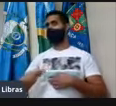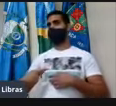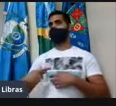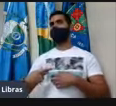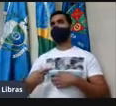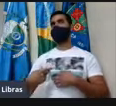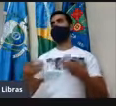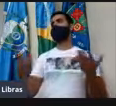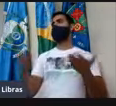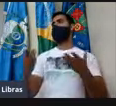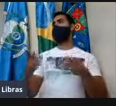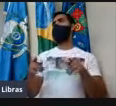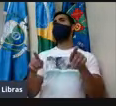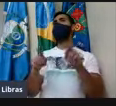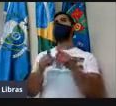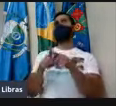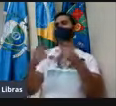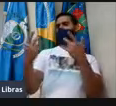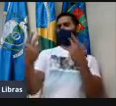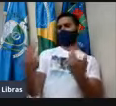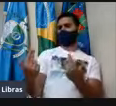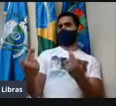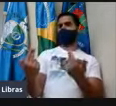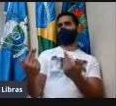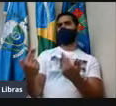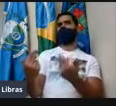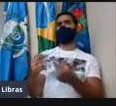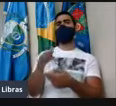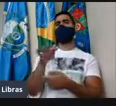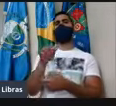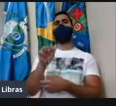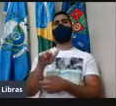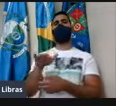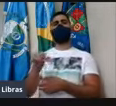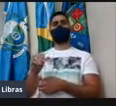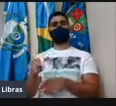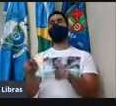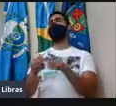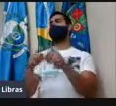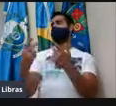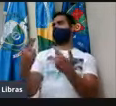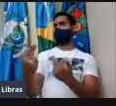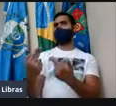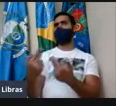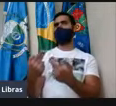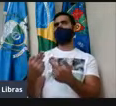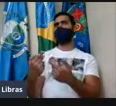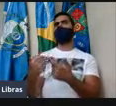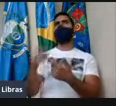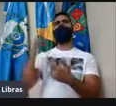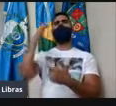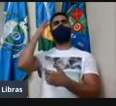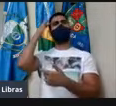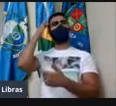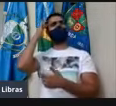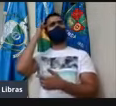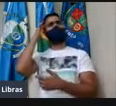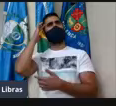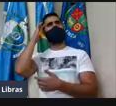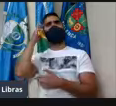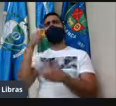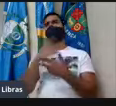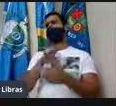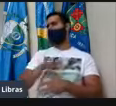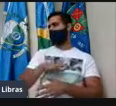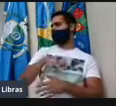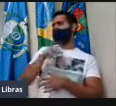presidente e hoje tendo a mesma postura, o Fábio Antônio também, que acho que é um motivo de orgulho